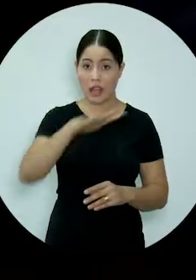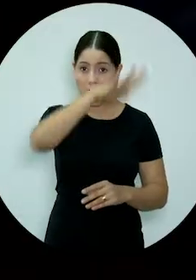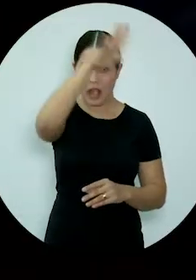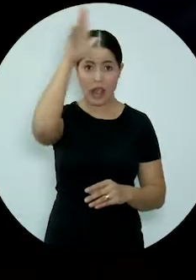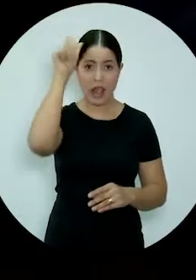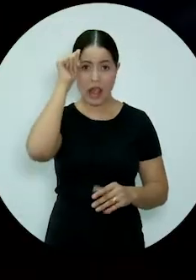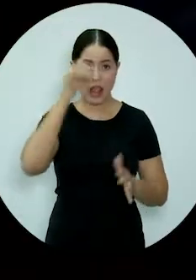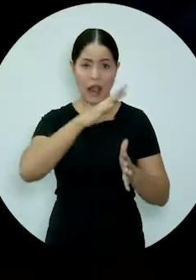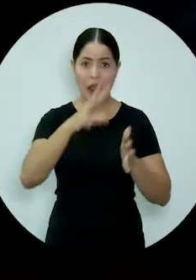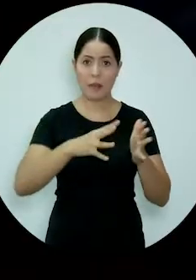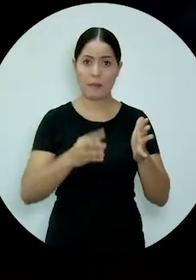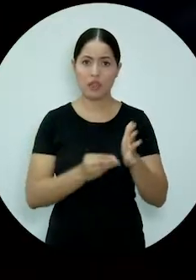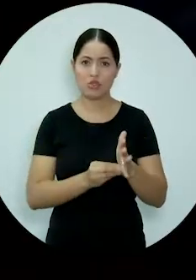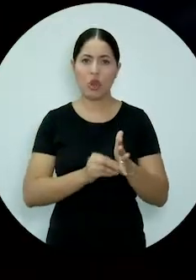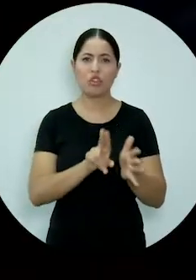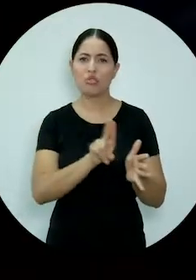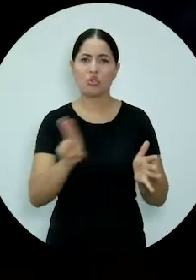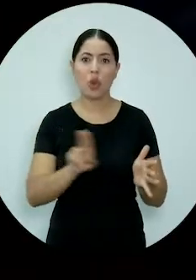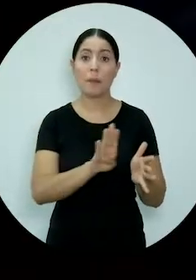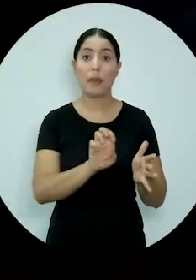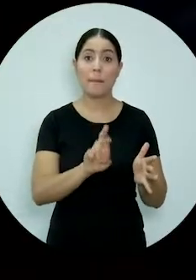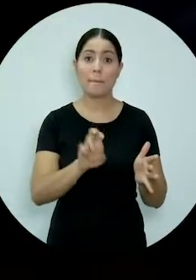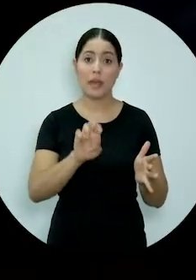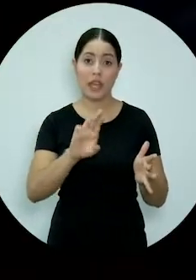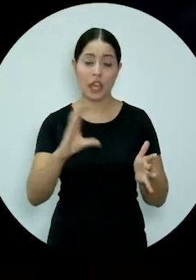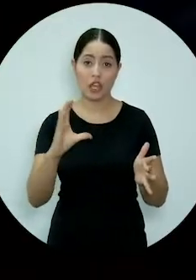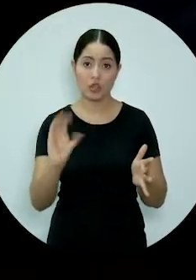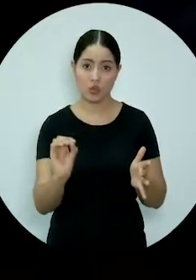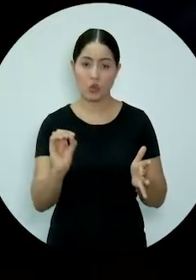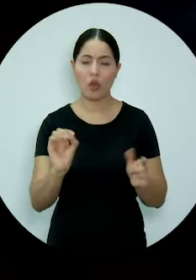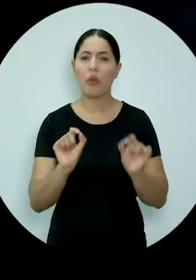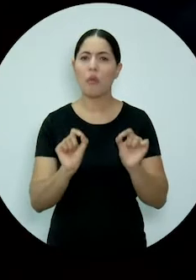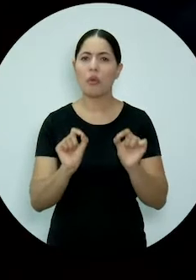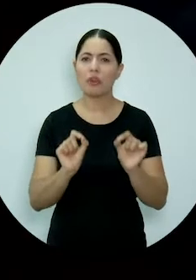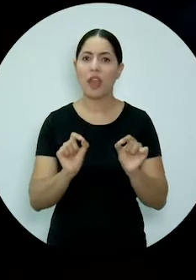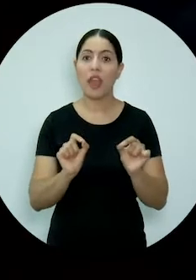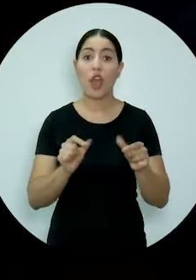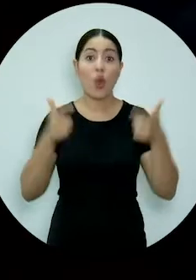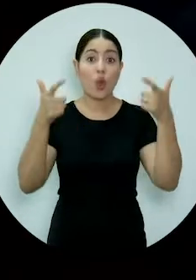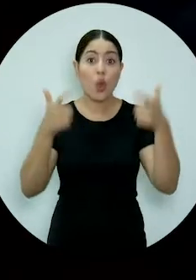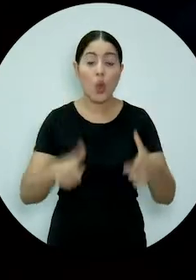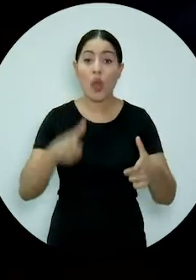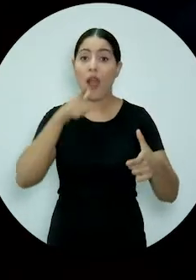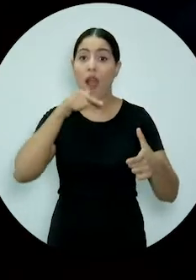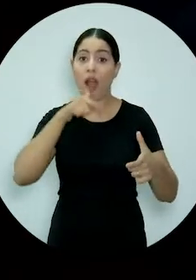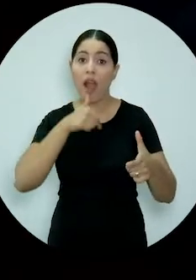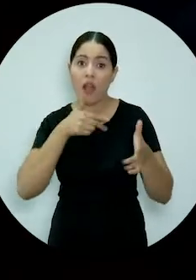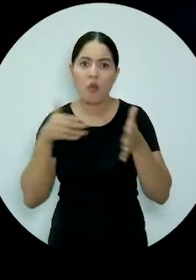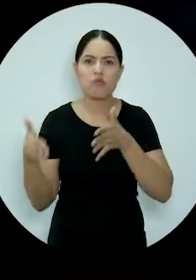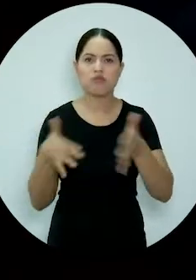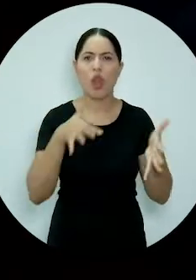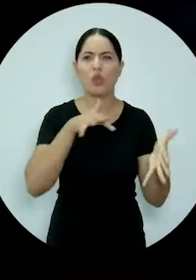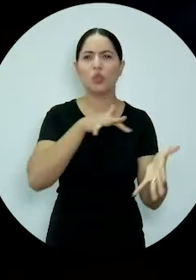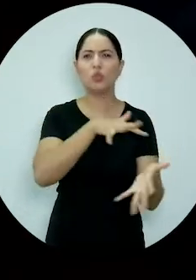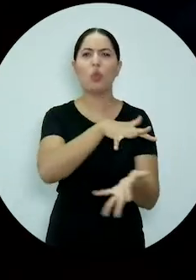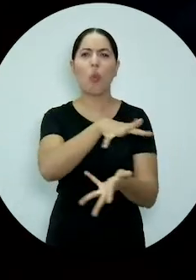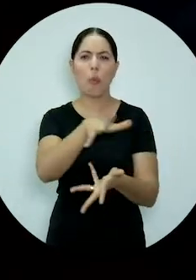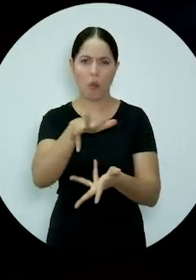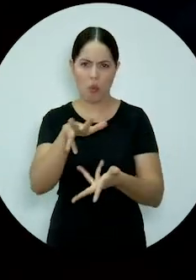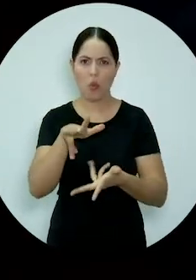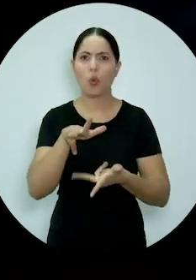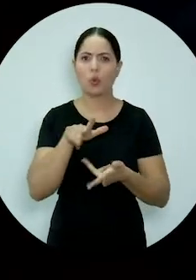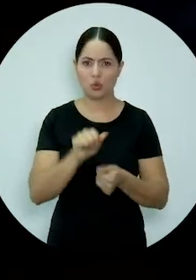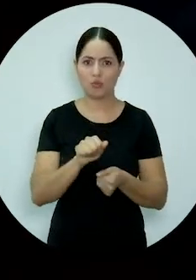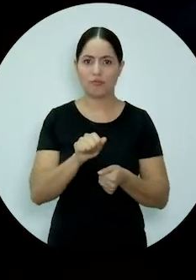A Amazônia pode ser chamada de o berço da vida. A Bacia Amazônica é o maior reservatório de água doce do planeta.